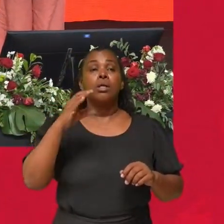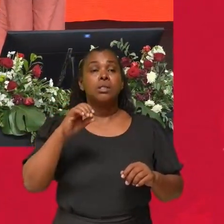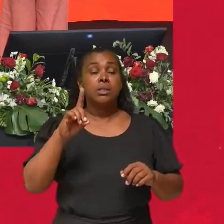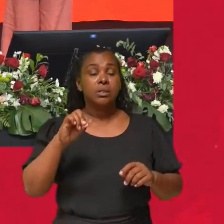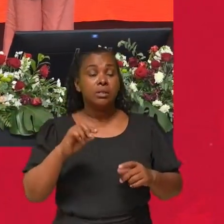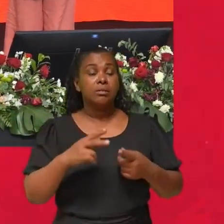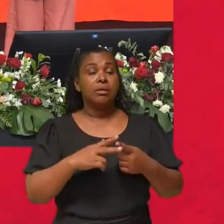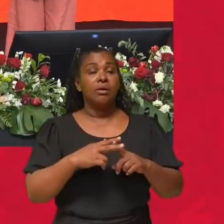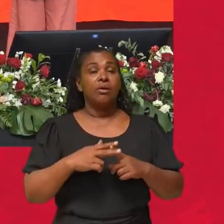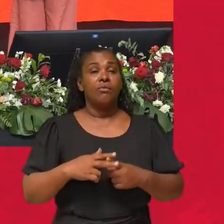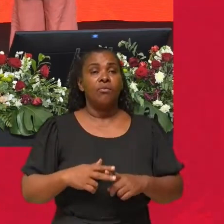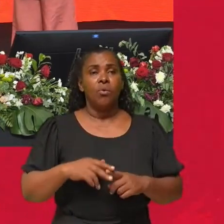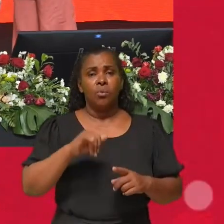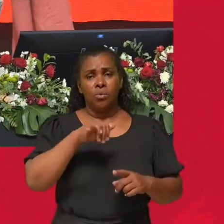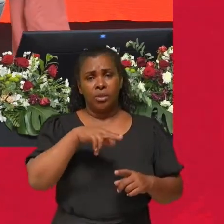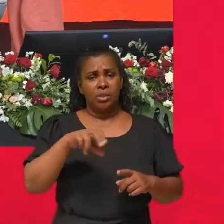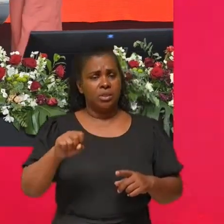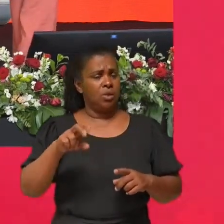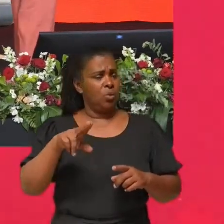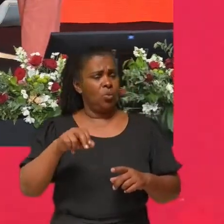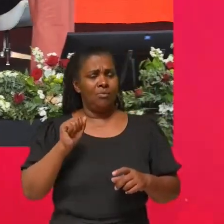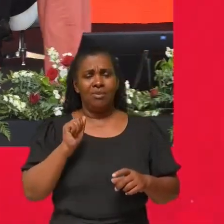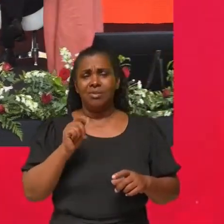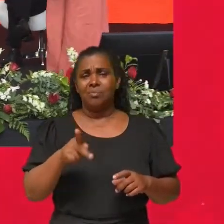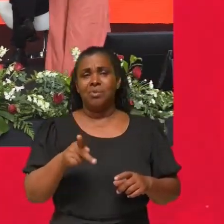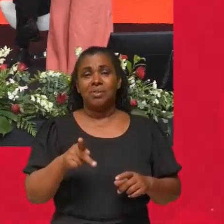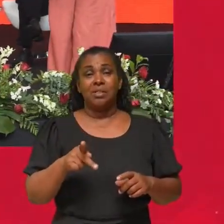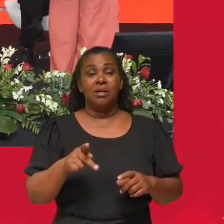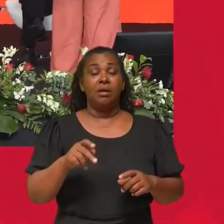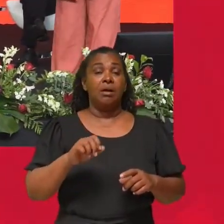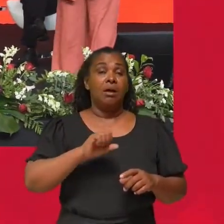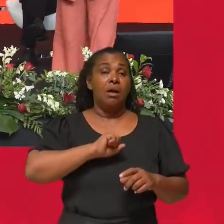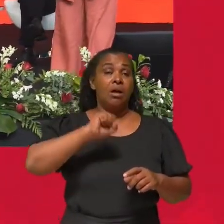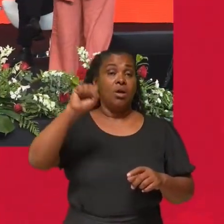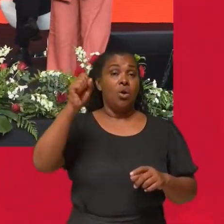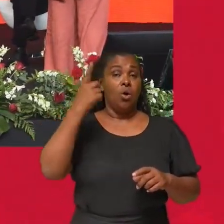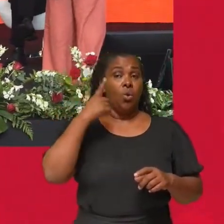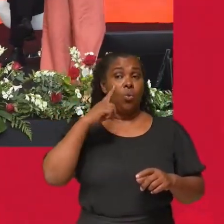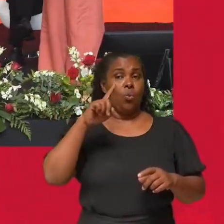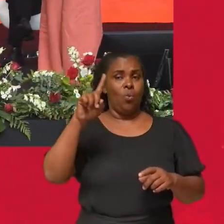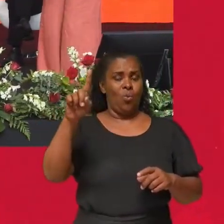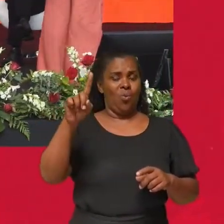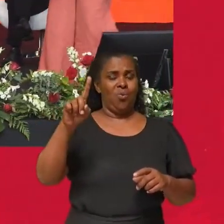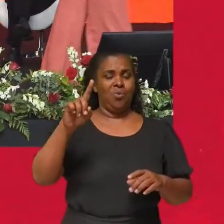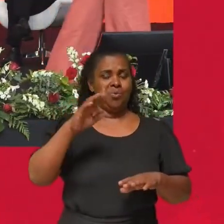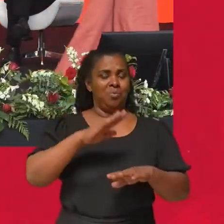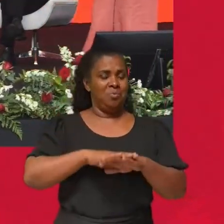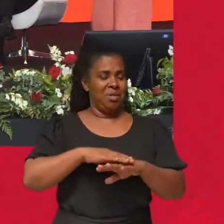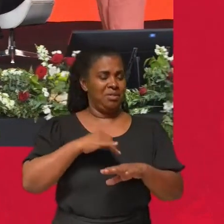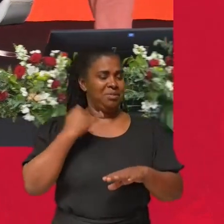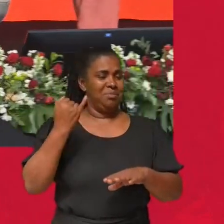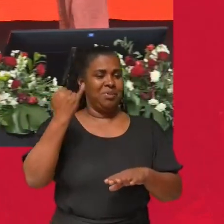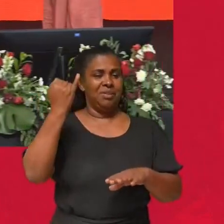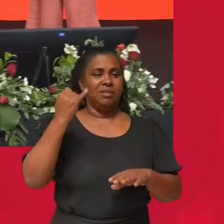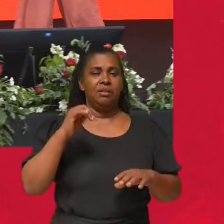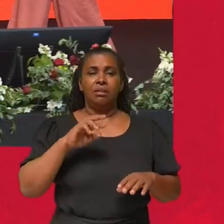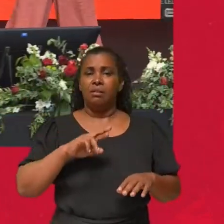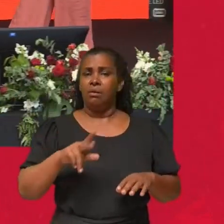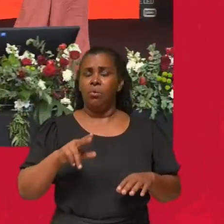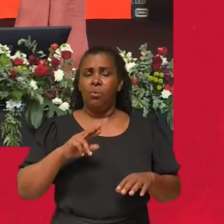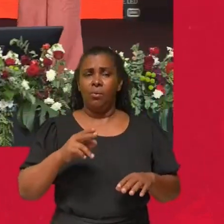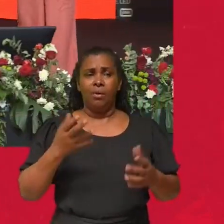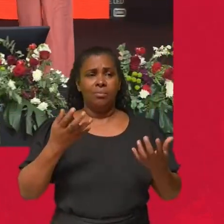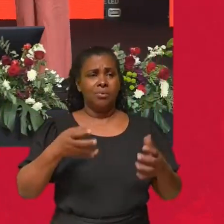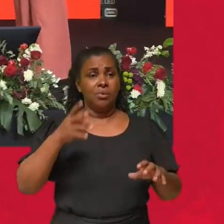aposentar. Herói é aquele que acha que ele é o último biscoito do pacote. Não dá certo. Ninguém quer herói. Nós queremos